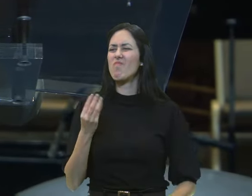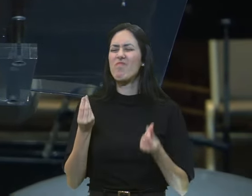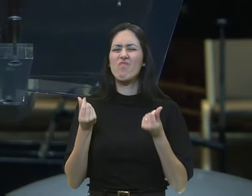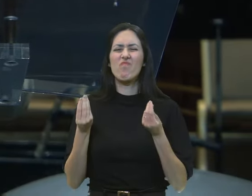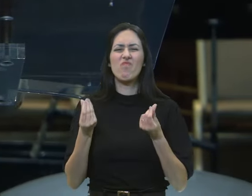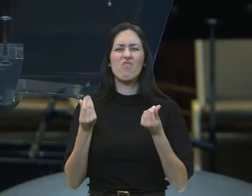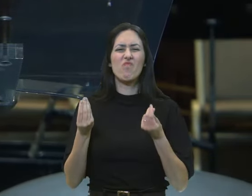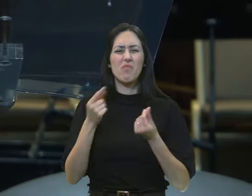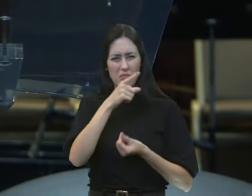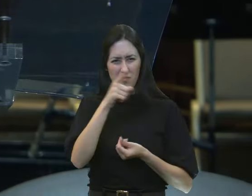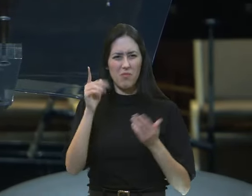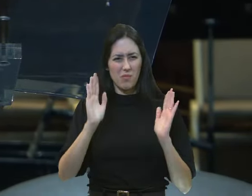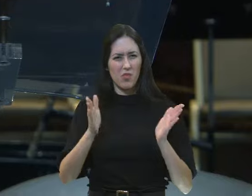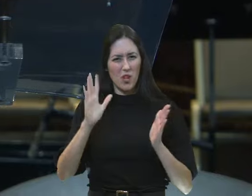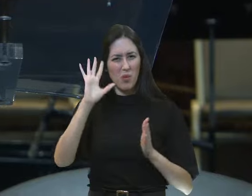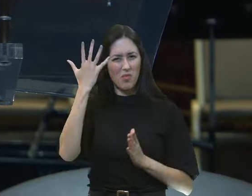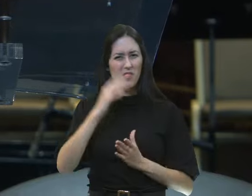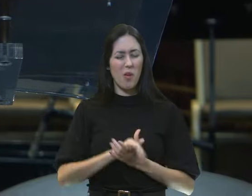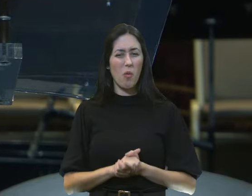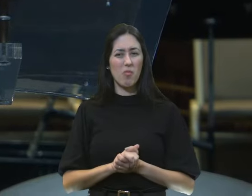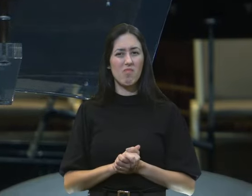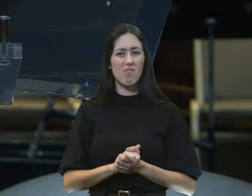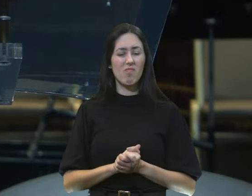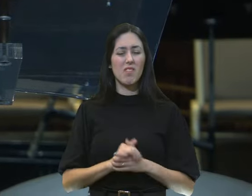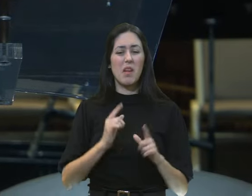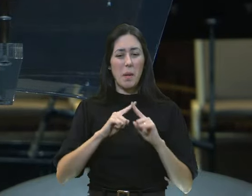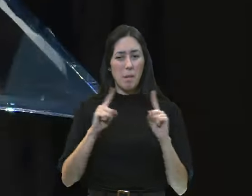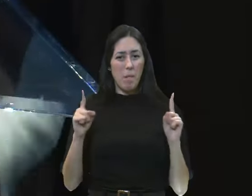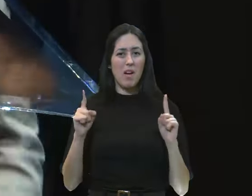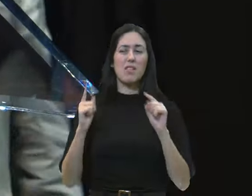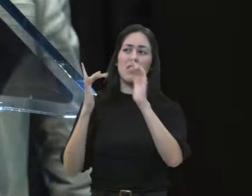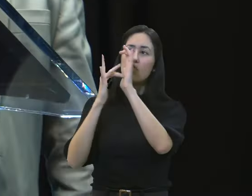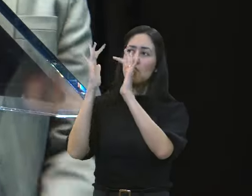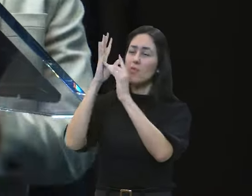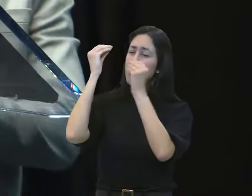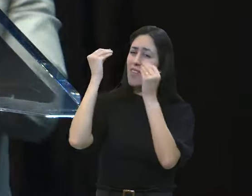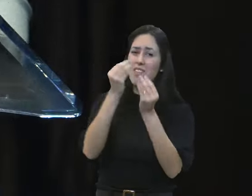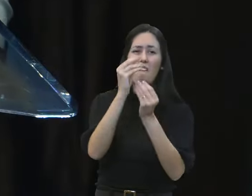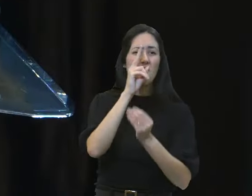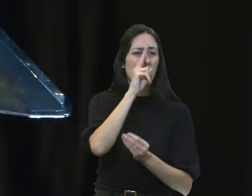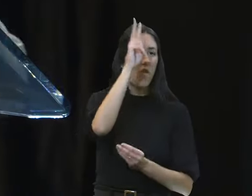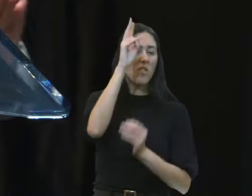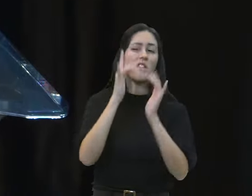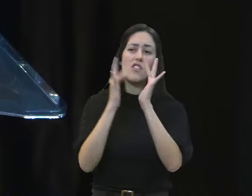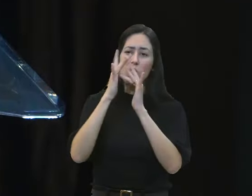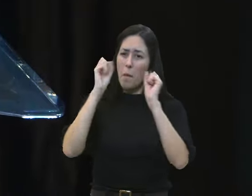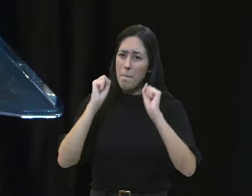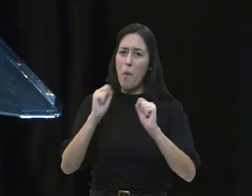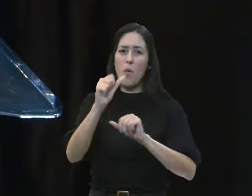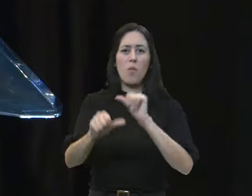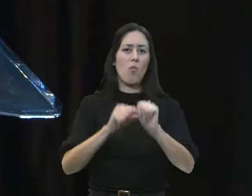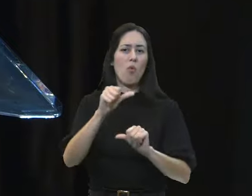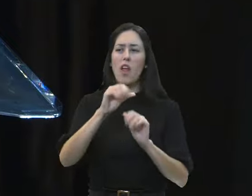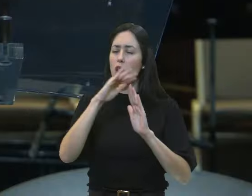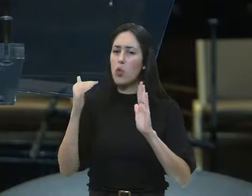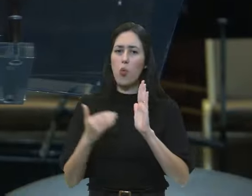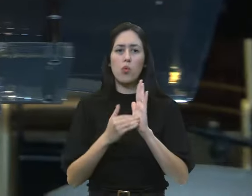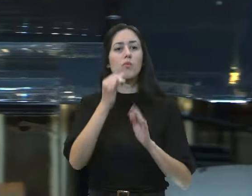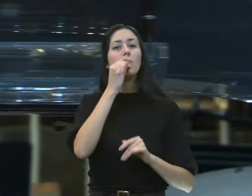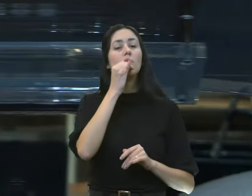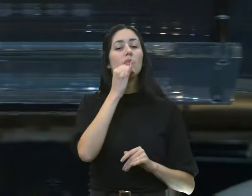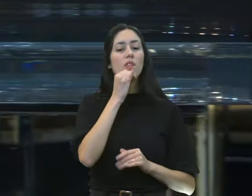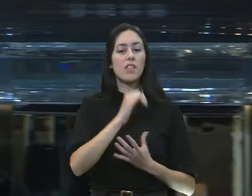Tem vezes que isso acontece. Mas sabe, Jesus é a força na fraqueza e Ele pode mudar tudo. Por exemplo, Ele